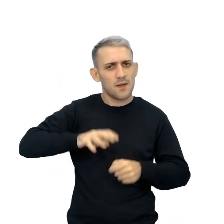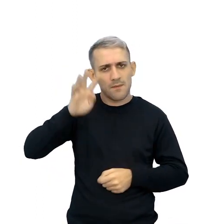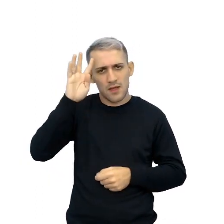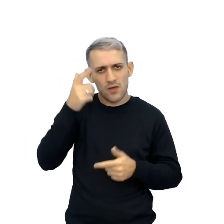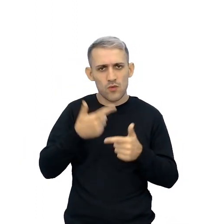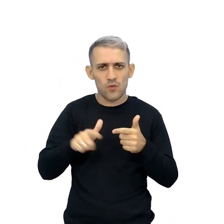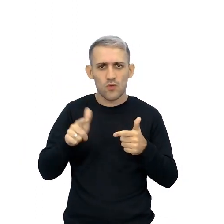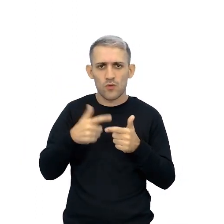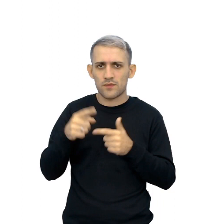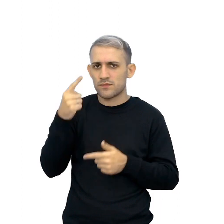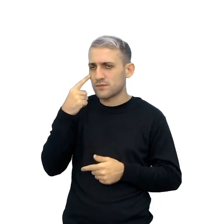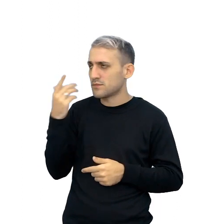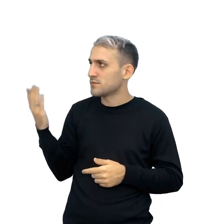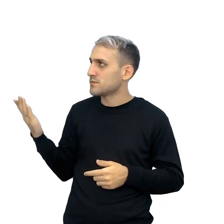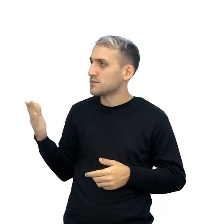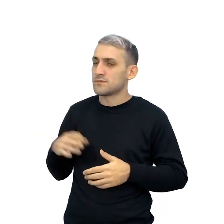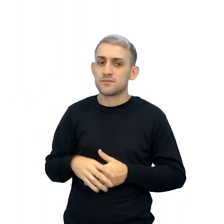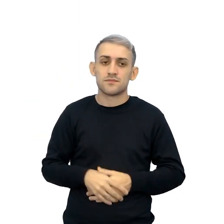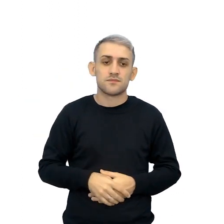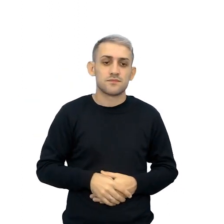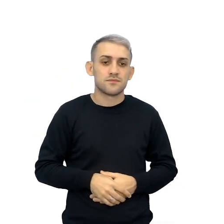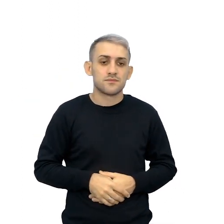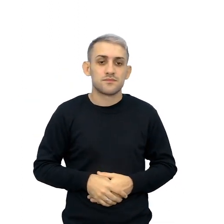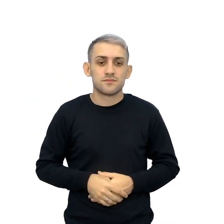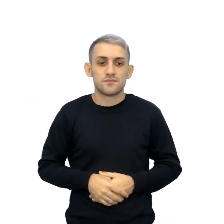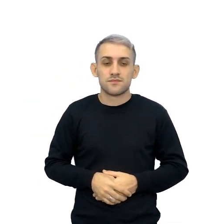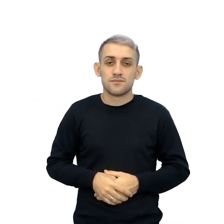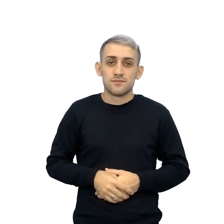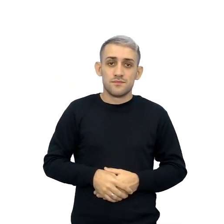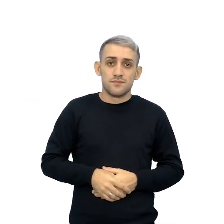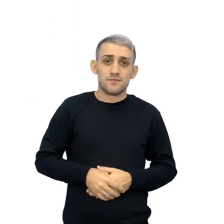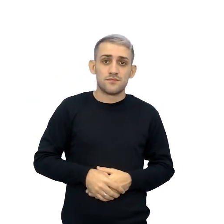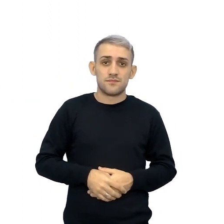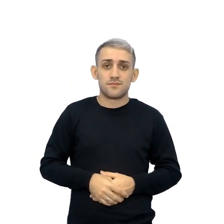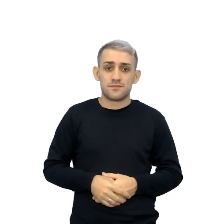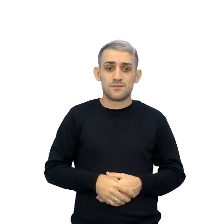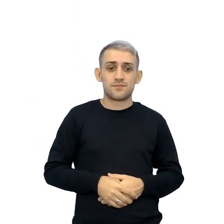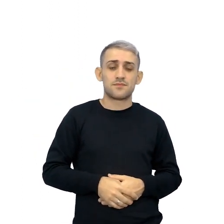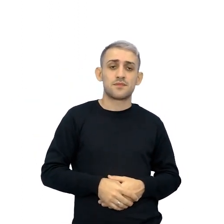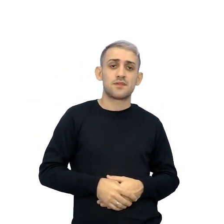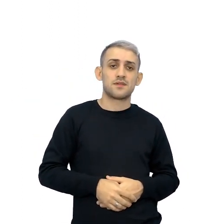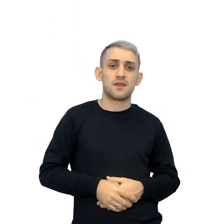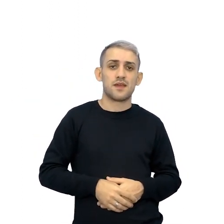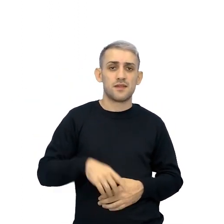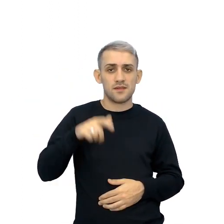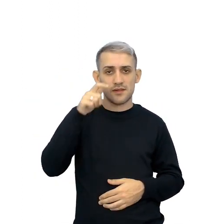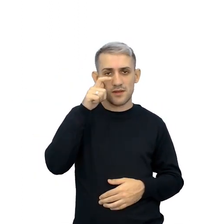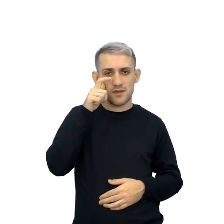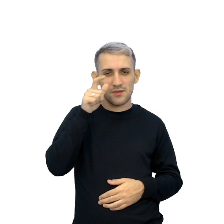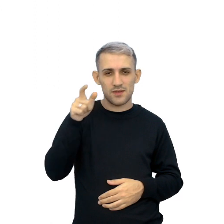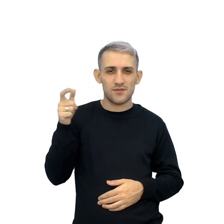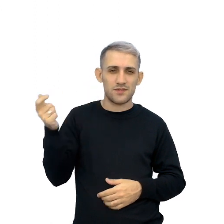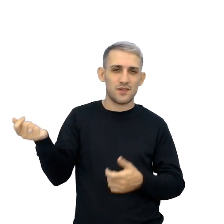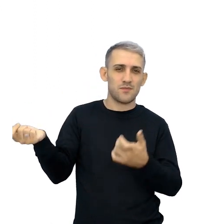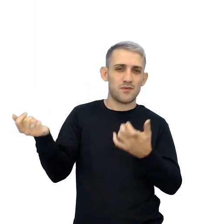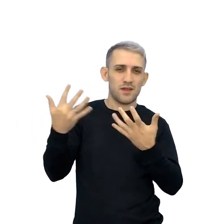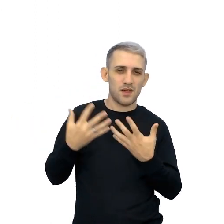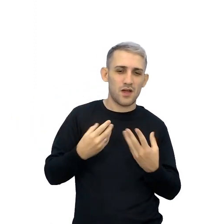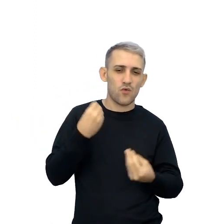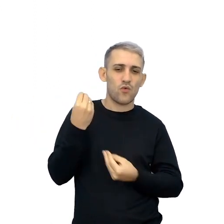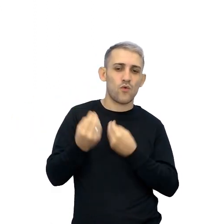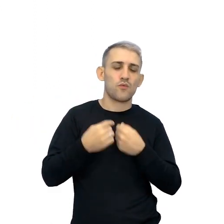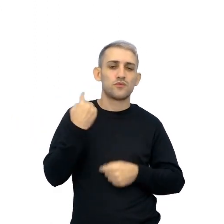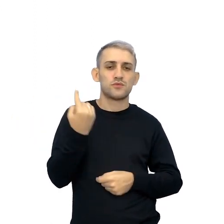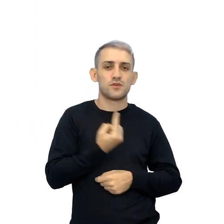esse item? Passo a palavra. Bom, Everaldo, olha só, é interessante que você diz como nós